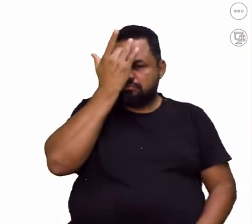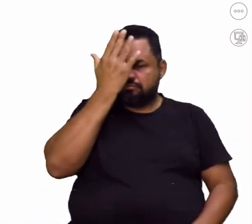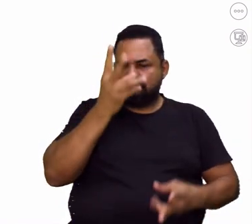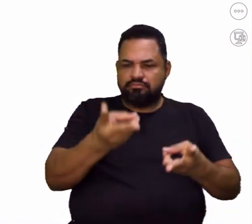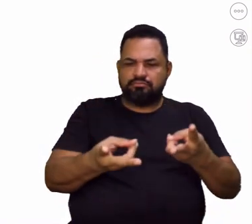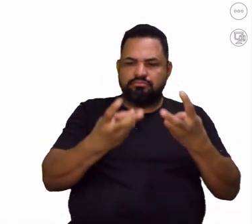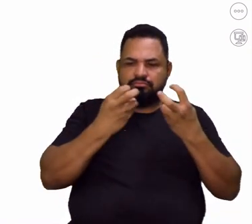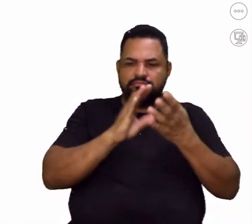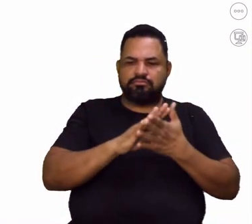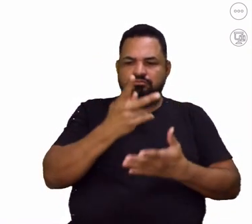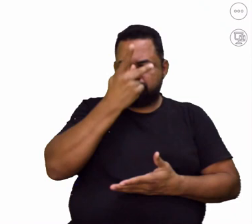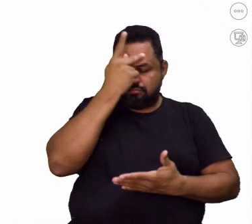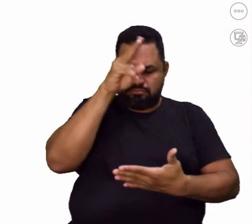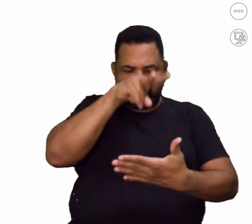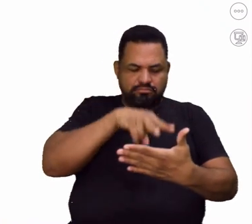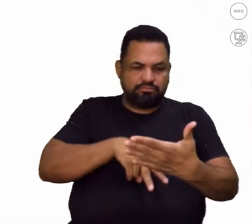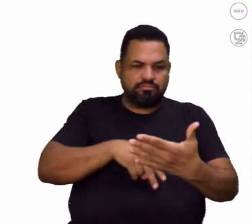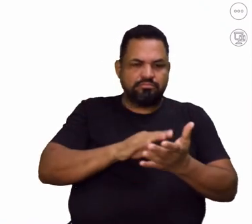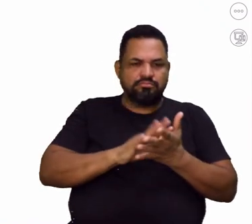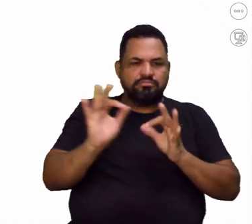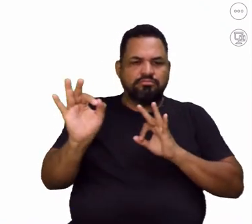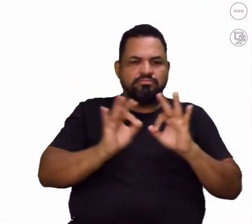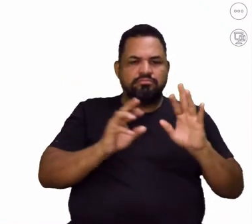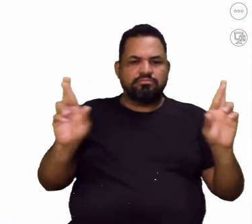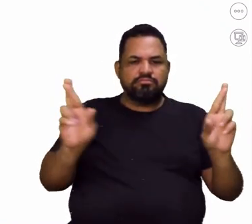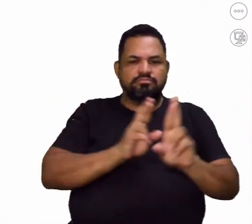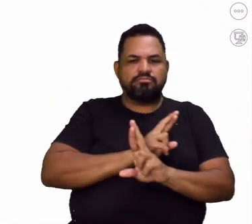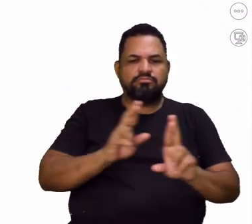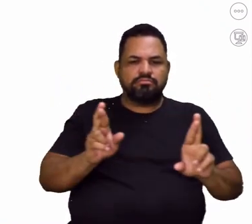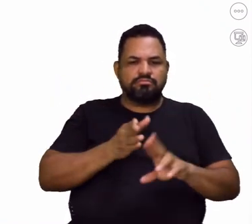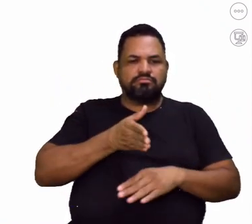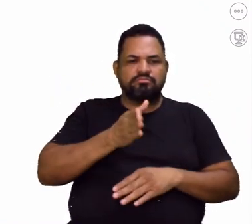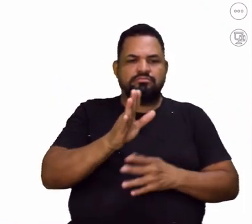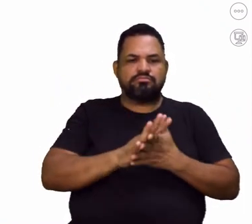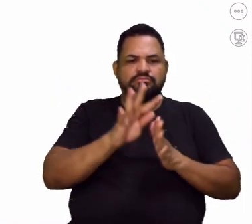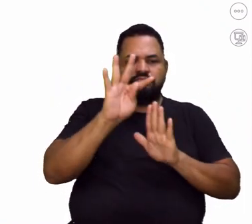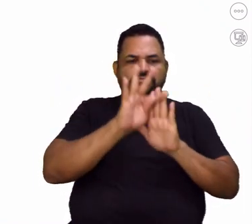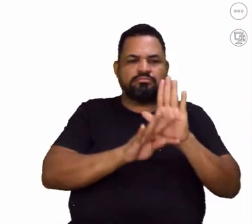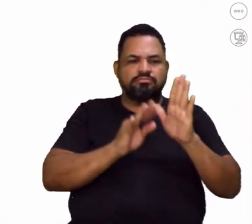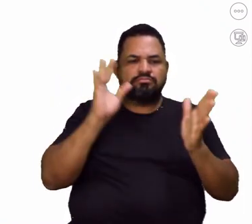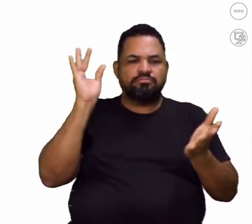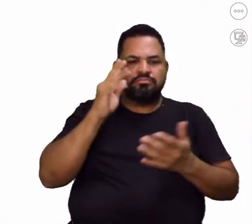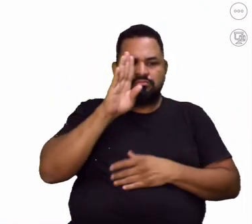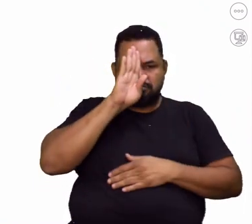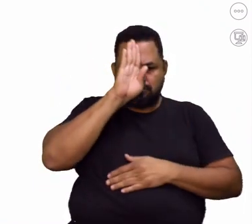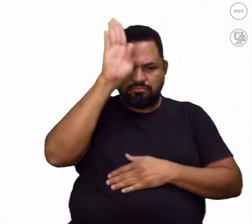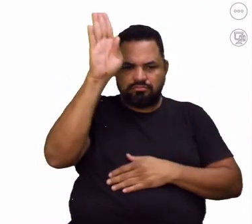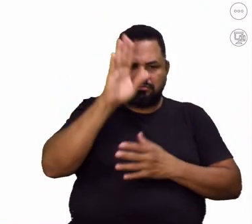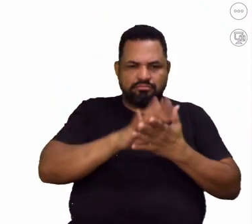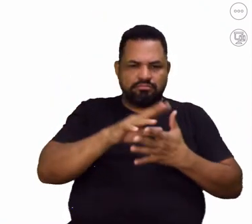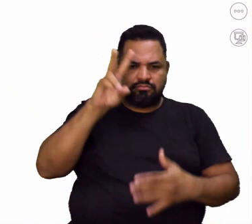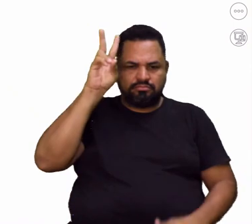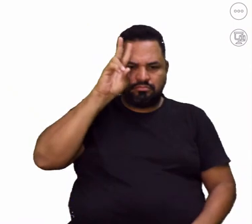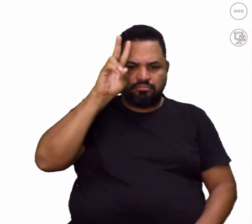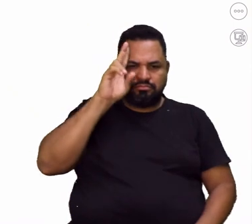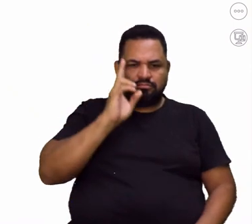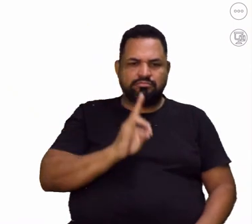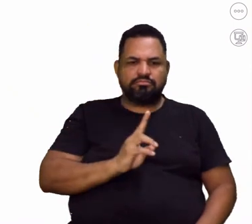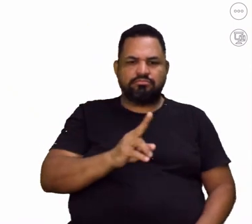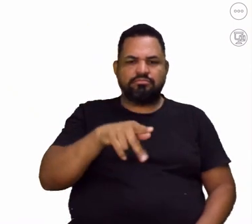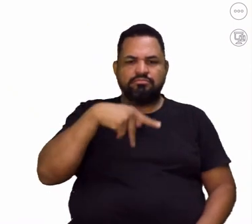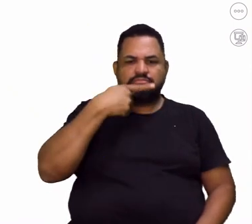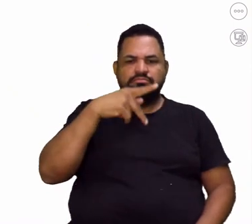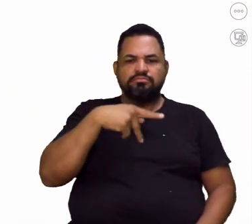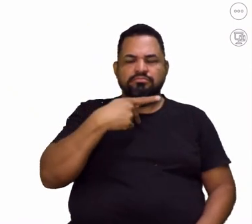ser identificada pelo leitor. Ela estabelece uma relação direta com o texto original, né? Lembrando sempre, falar